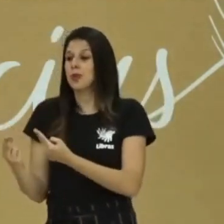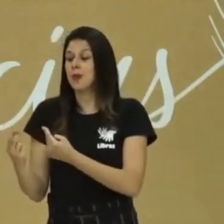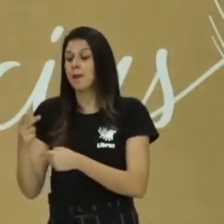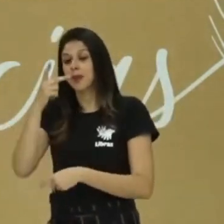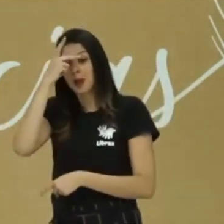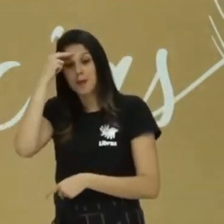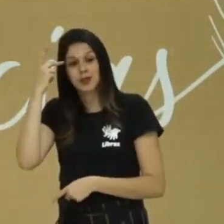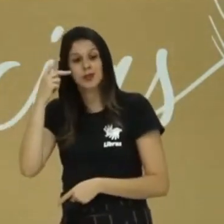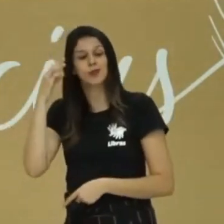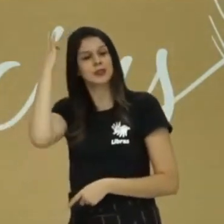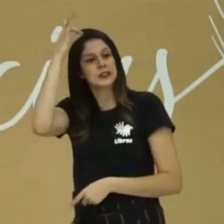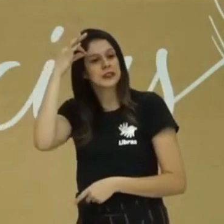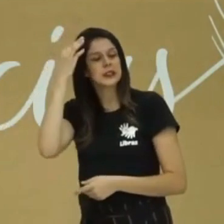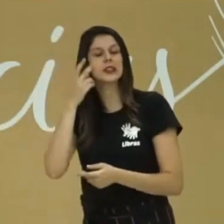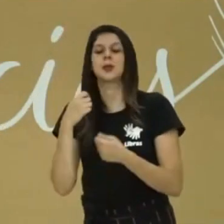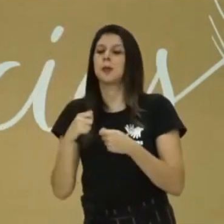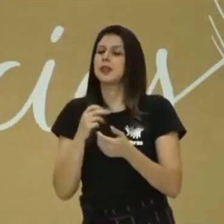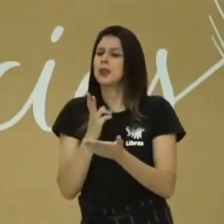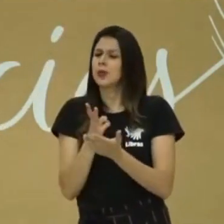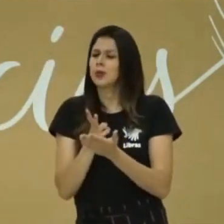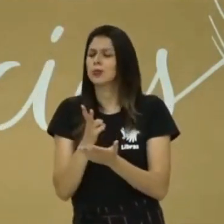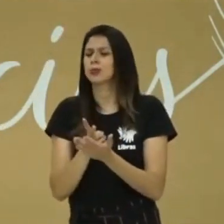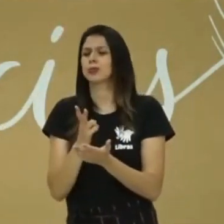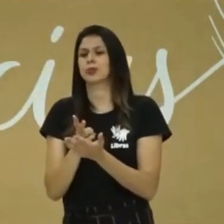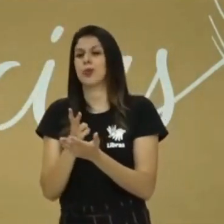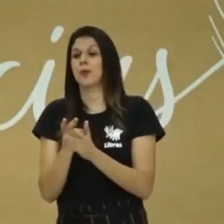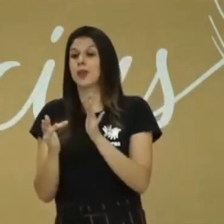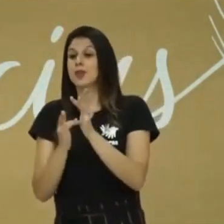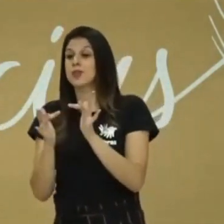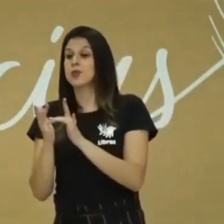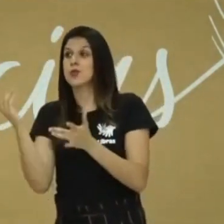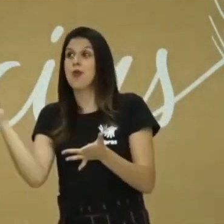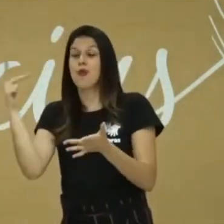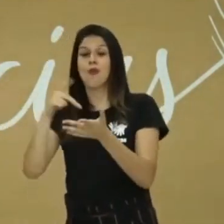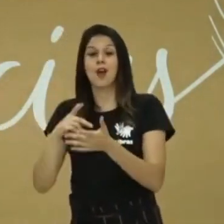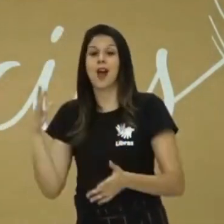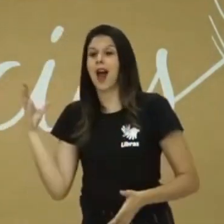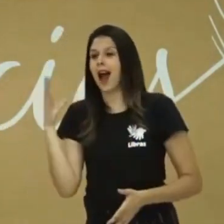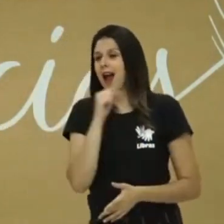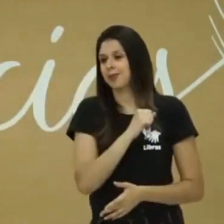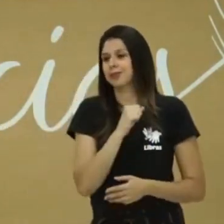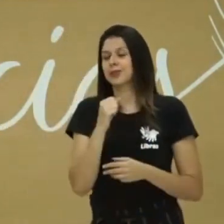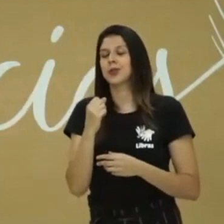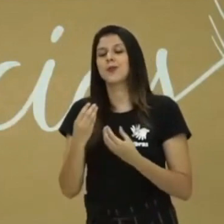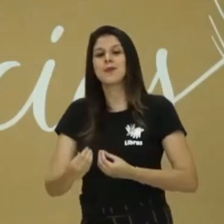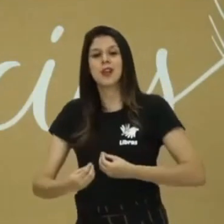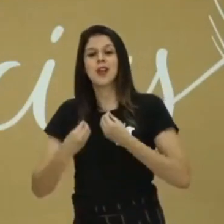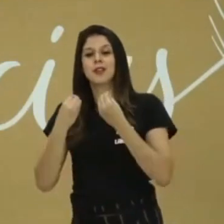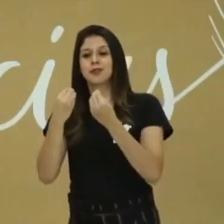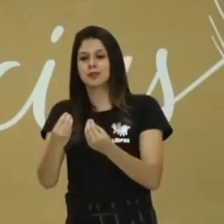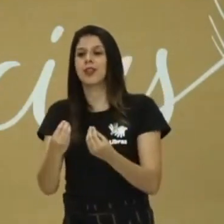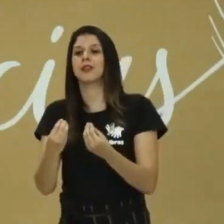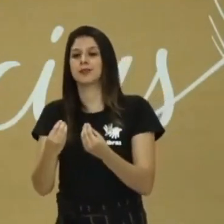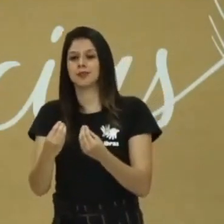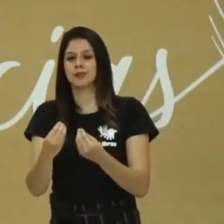o santo continue a santificar-se Eis que venho sem demora e comigo está o galardão que tenho